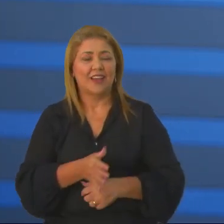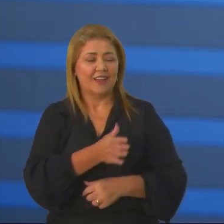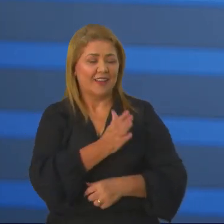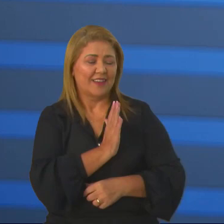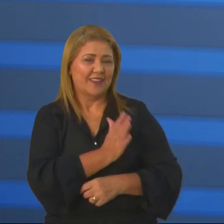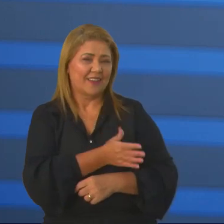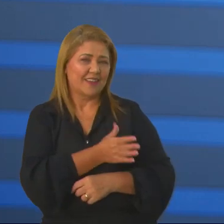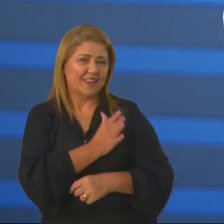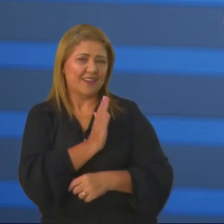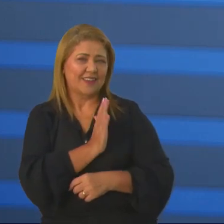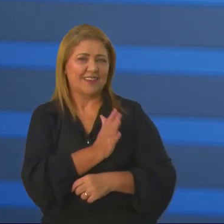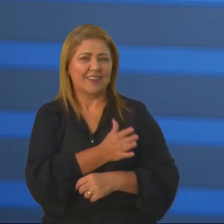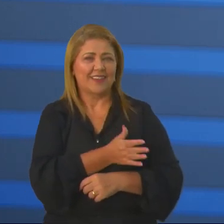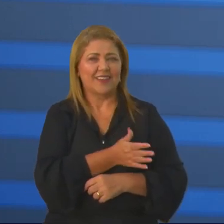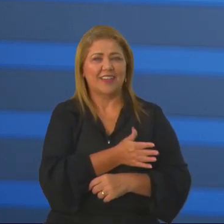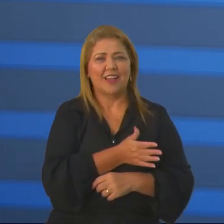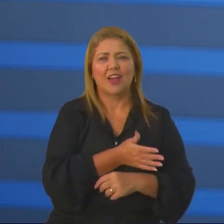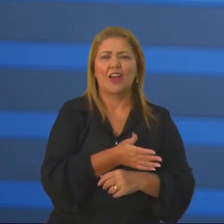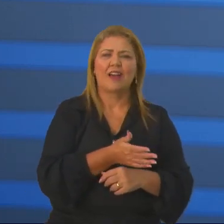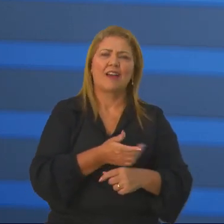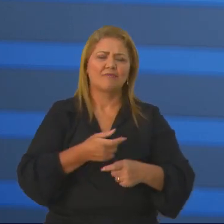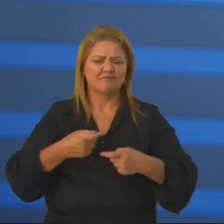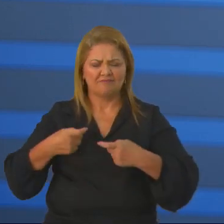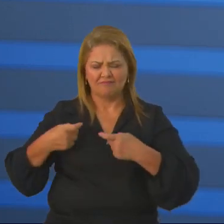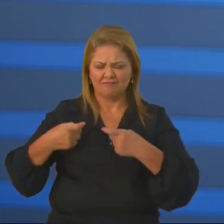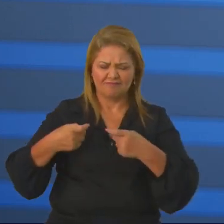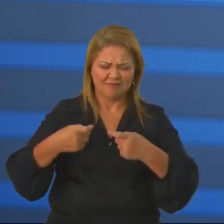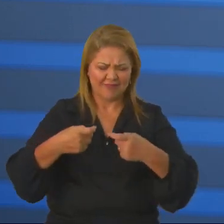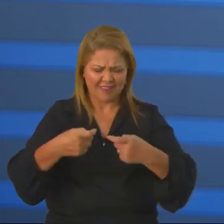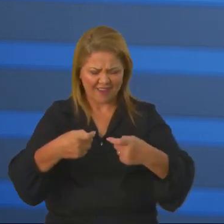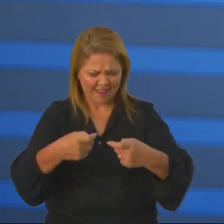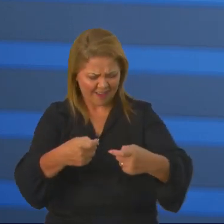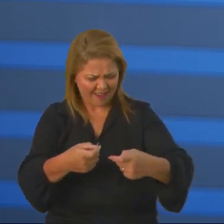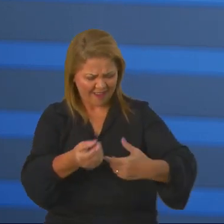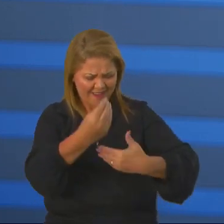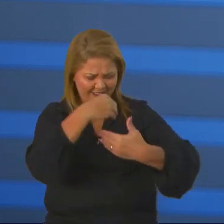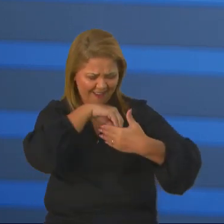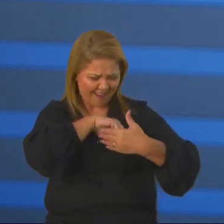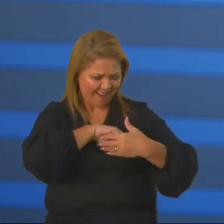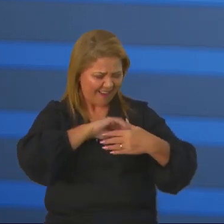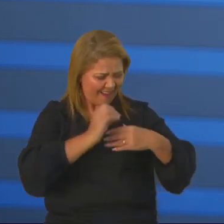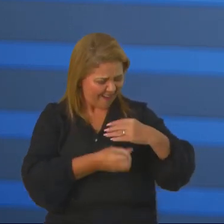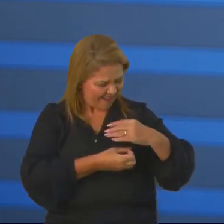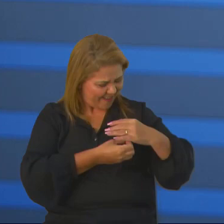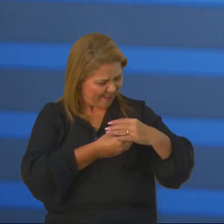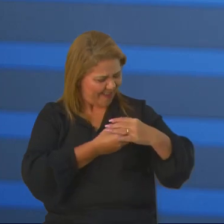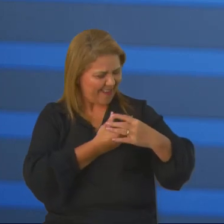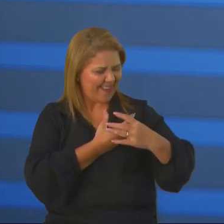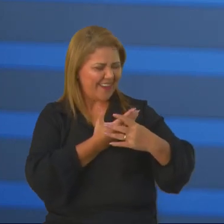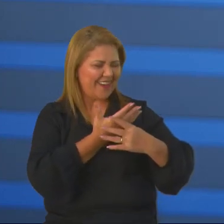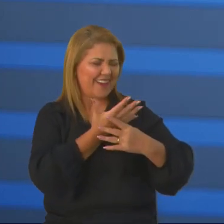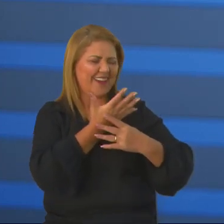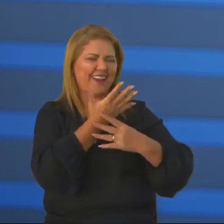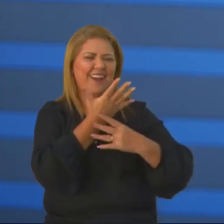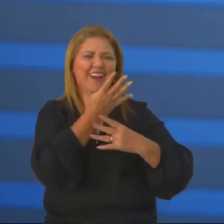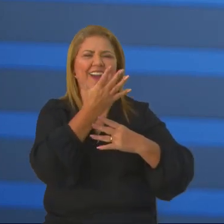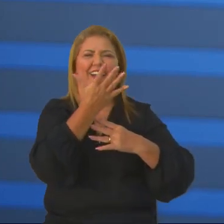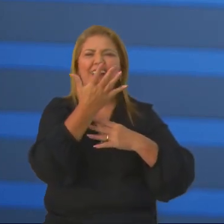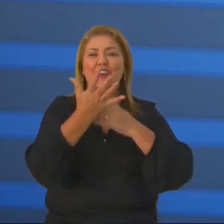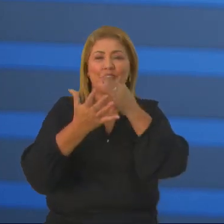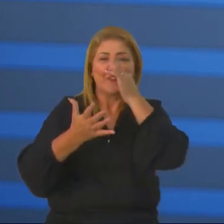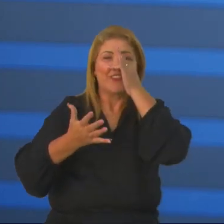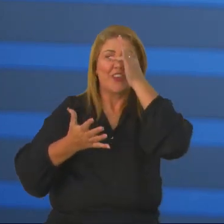coração de quem faz a guerra nascerá uma flor amarela,